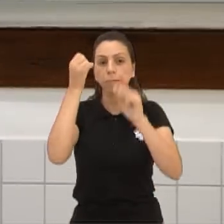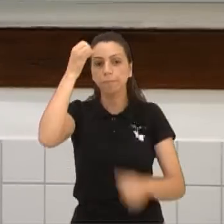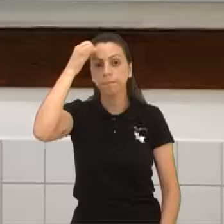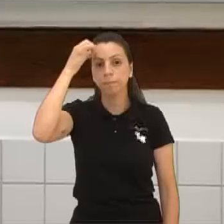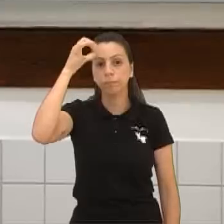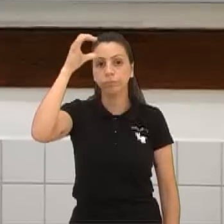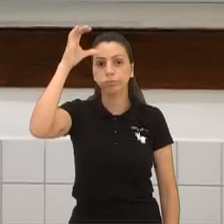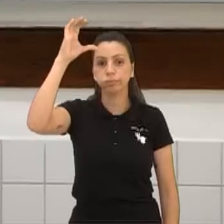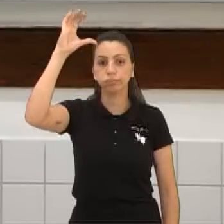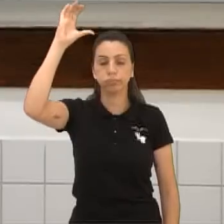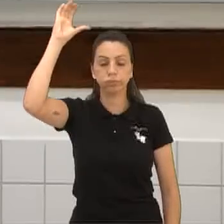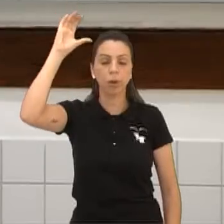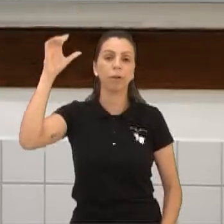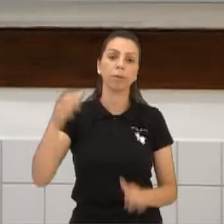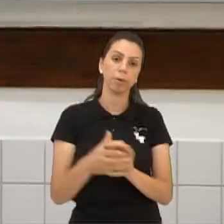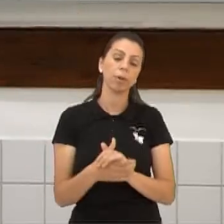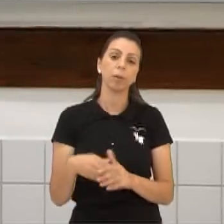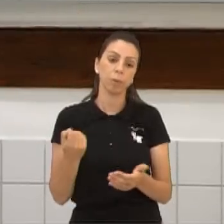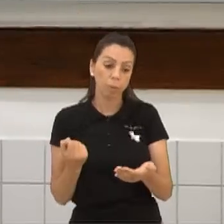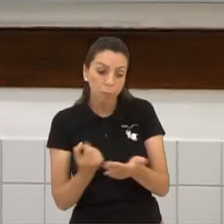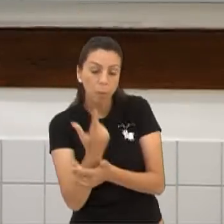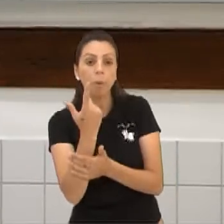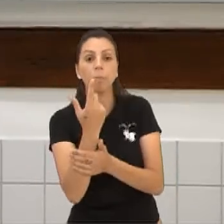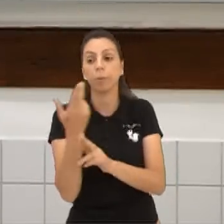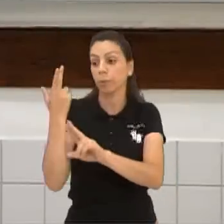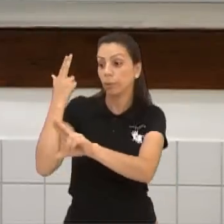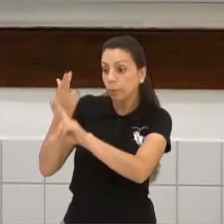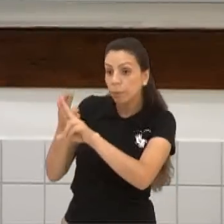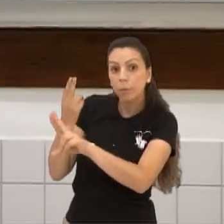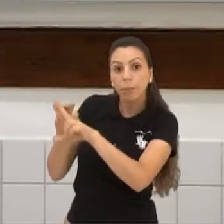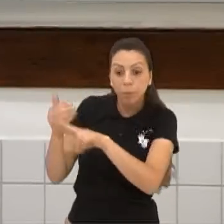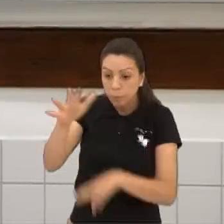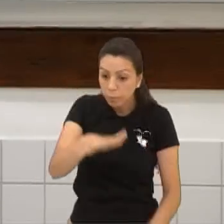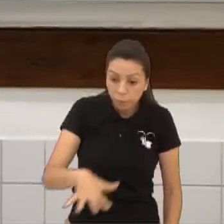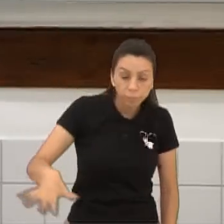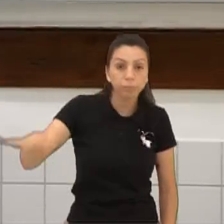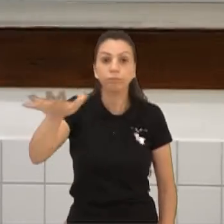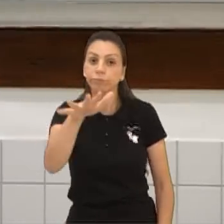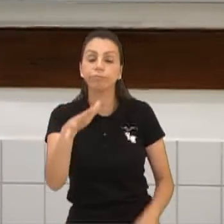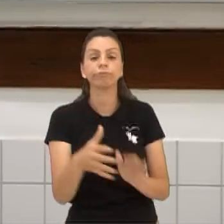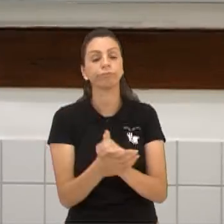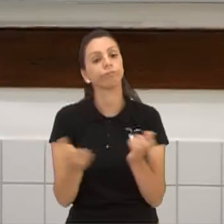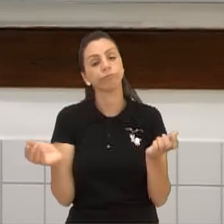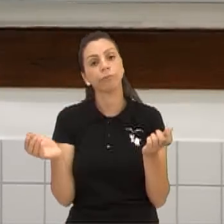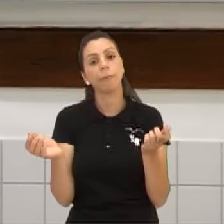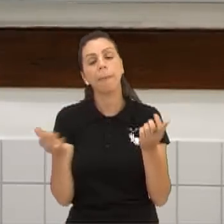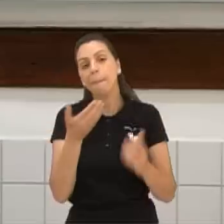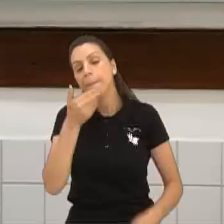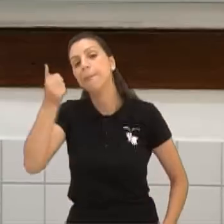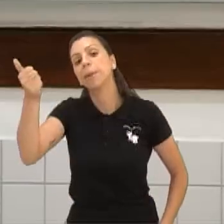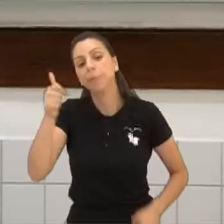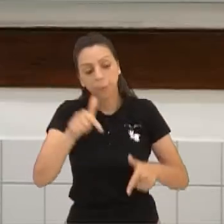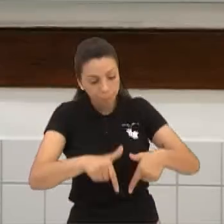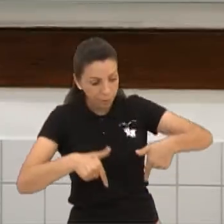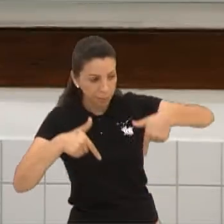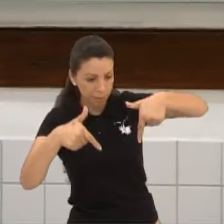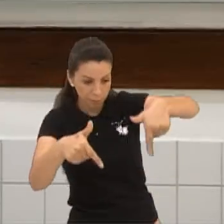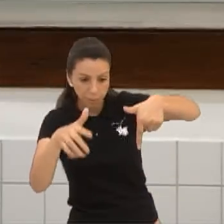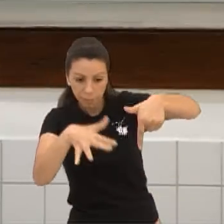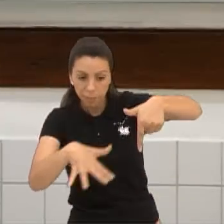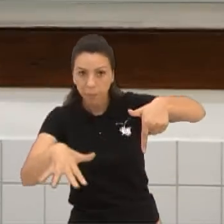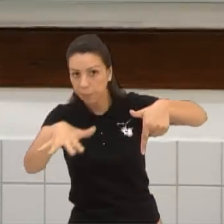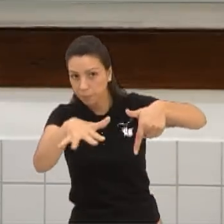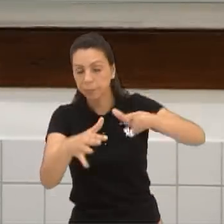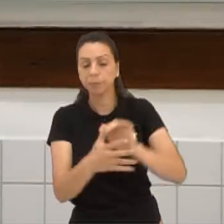a respeito daquilo que eu consumo, daquilo que eu utilizo do ambiente, melhor eu vou poder agir frente a esse